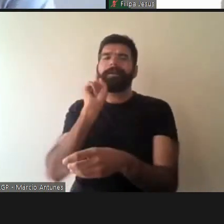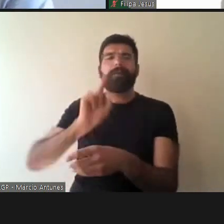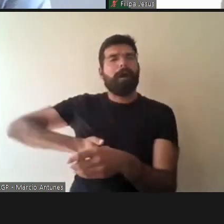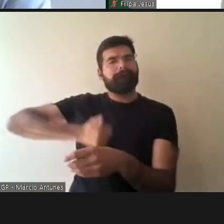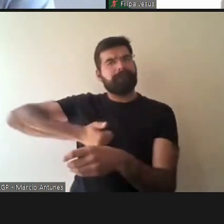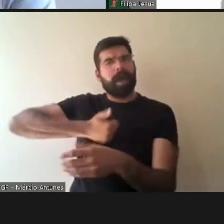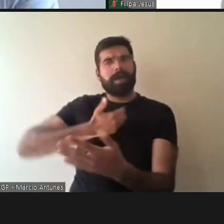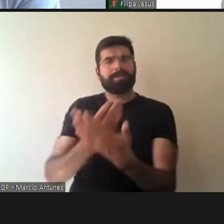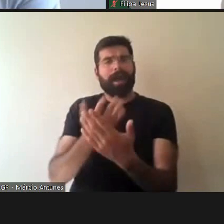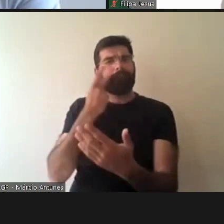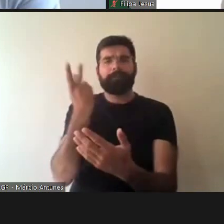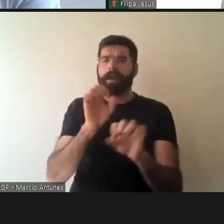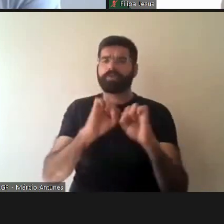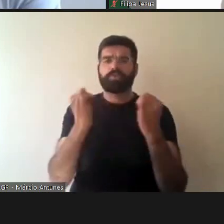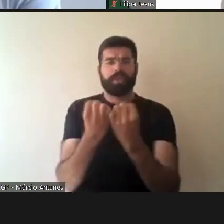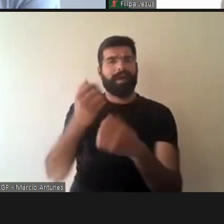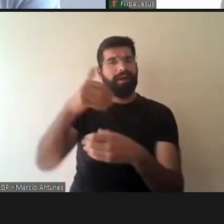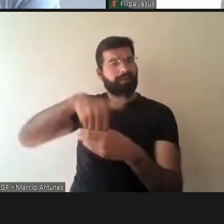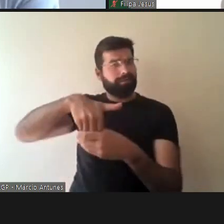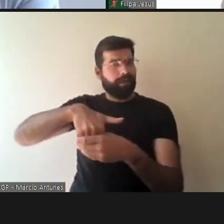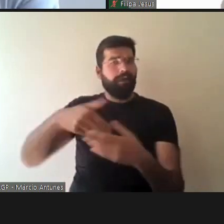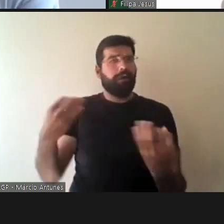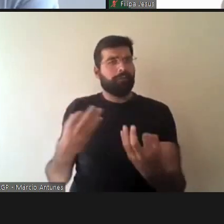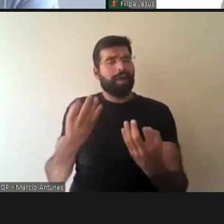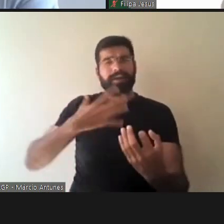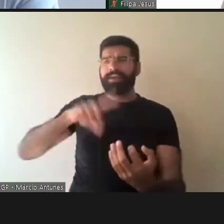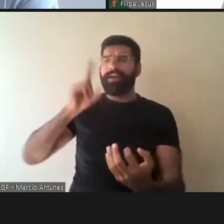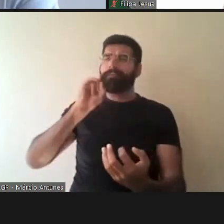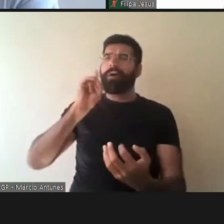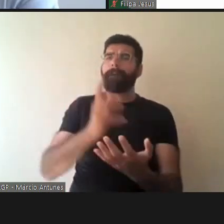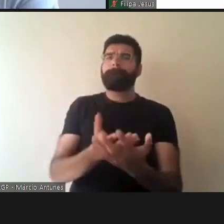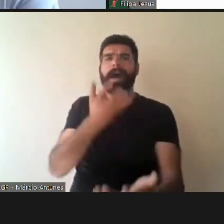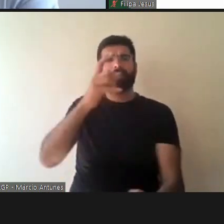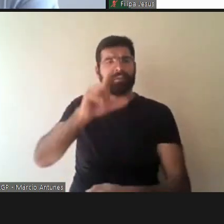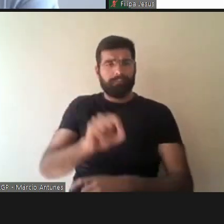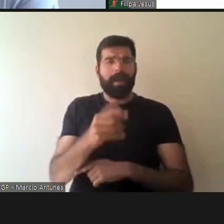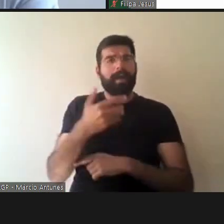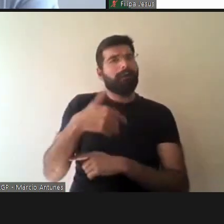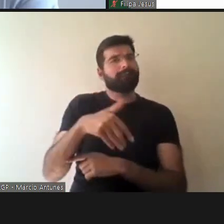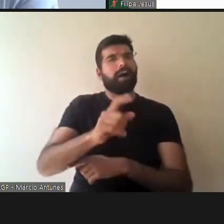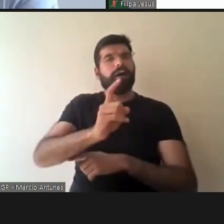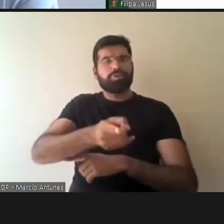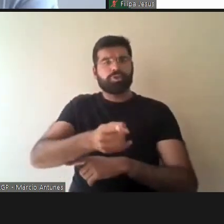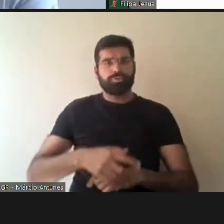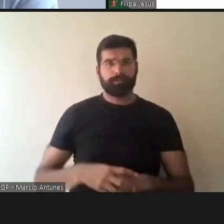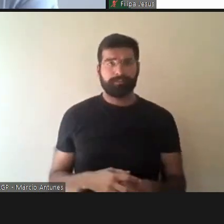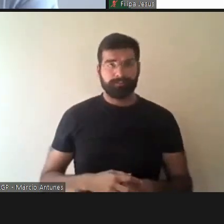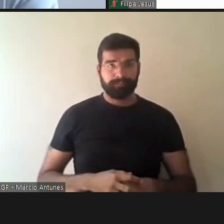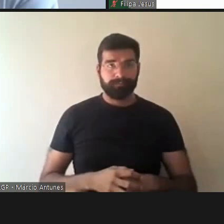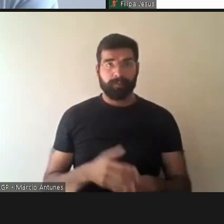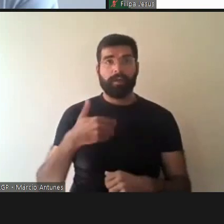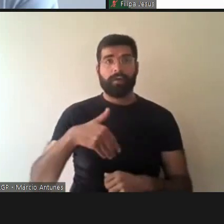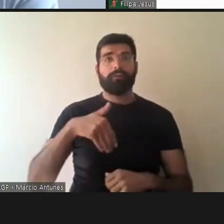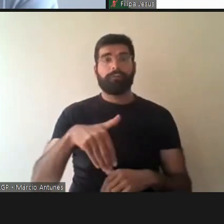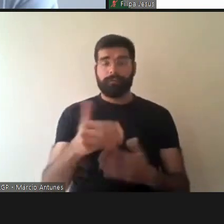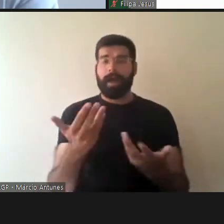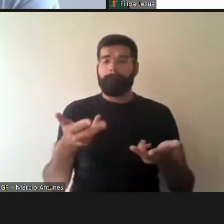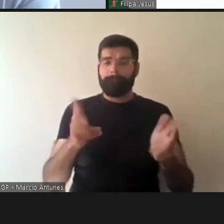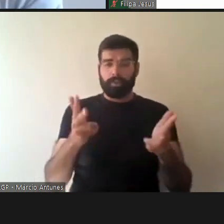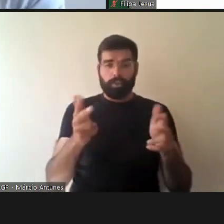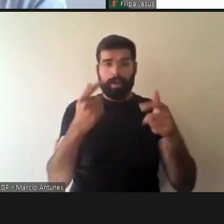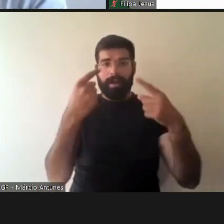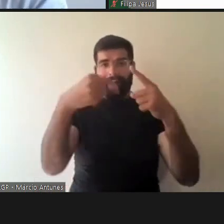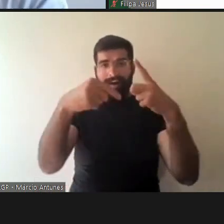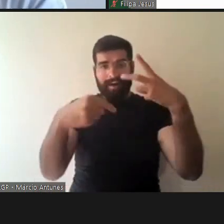em sociedade. Também de realçar que vamos então ter a seguinte metodologia,